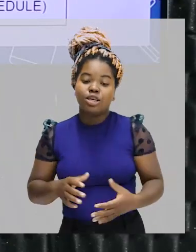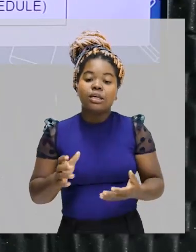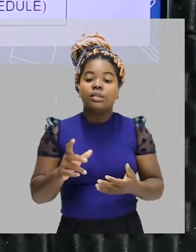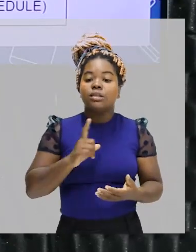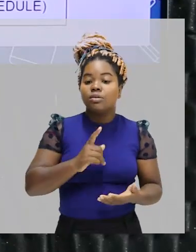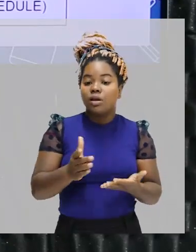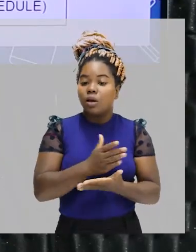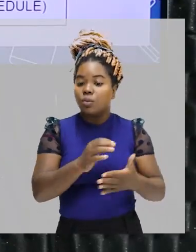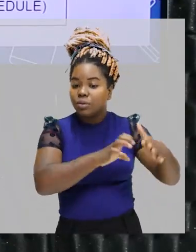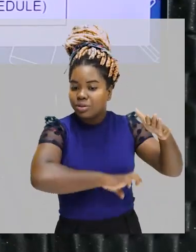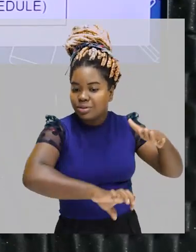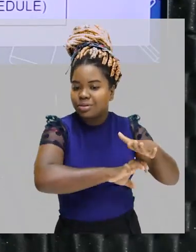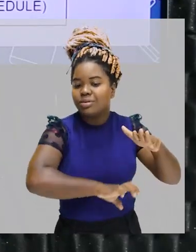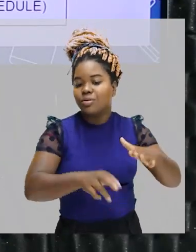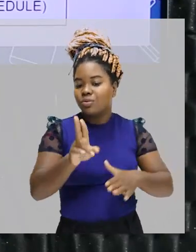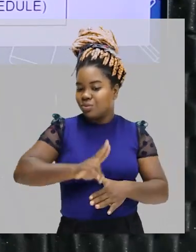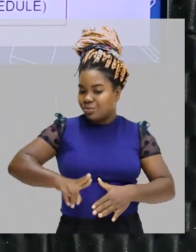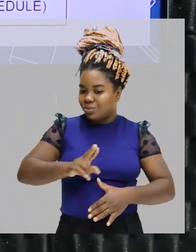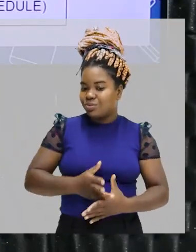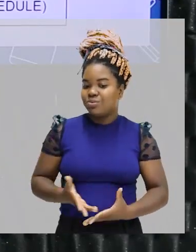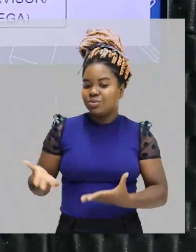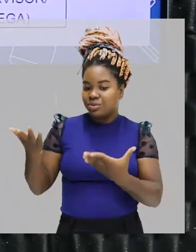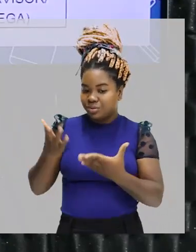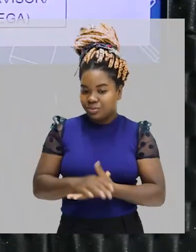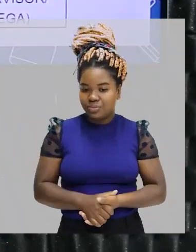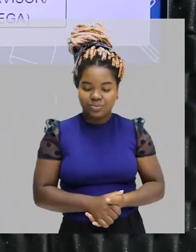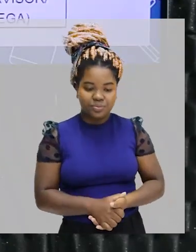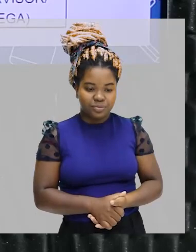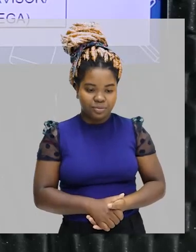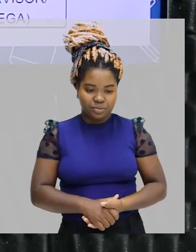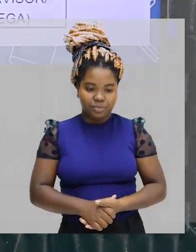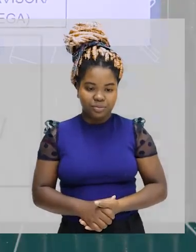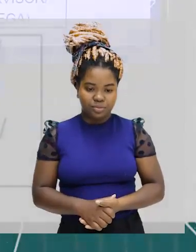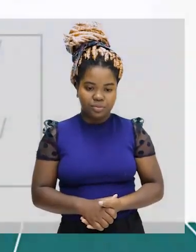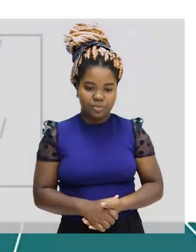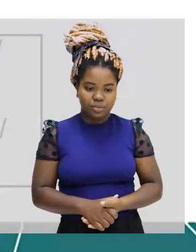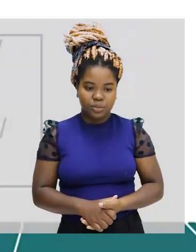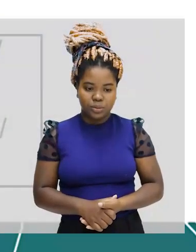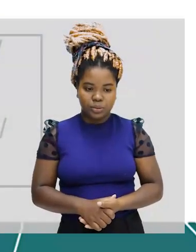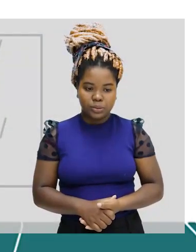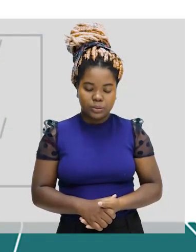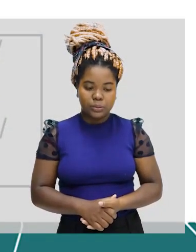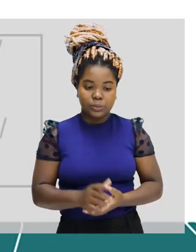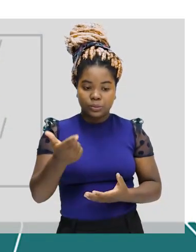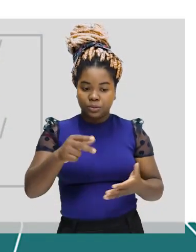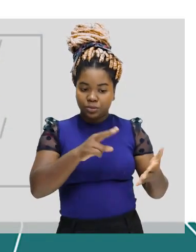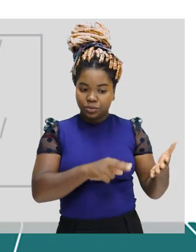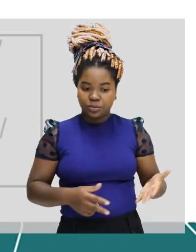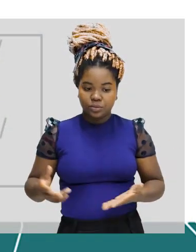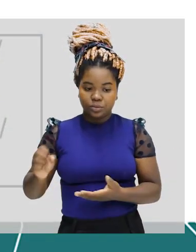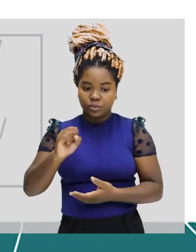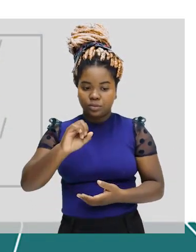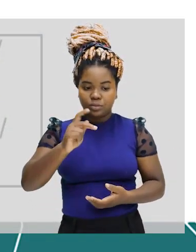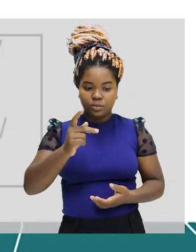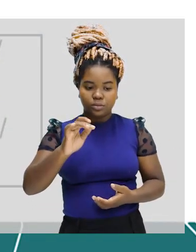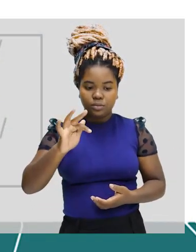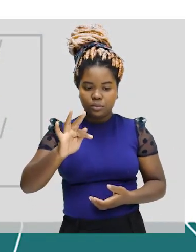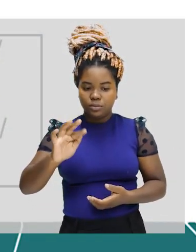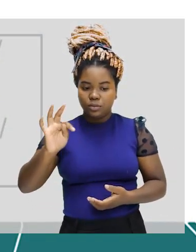office, passaram a utilizar o flex time, que é esse tempo flexível. Shift se refere ao